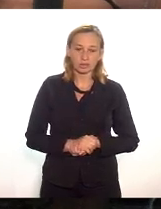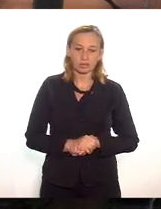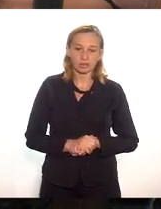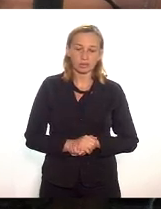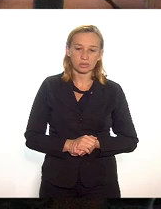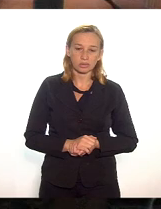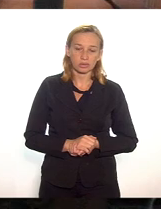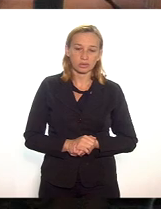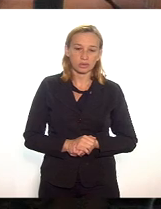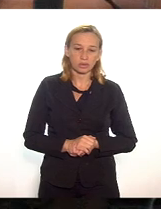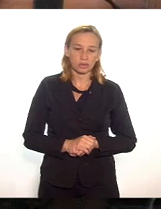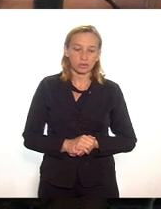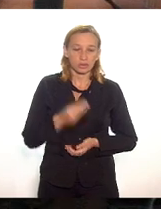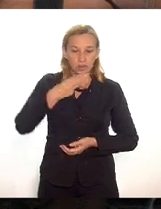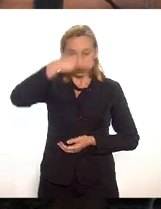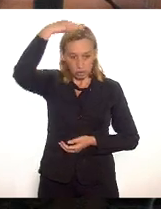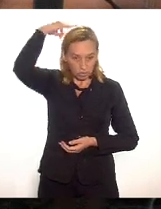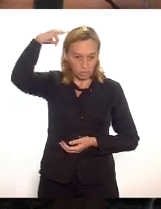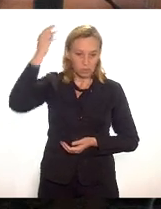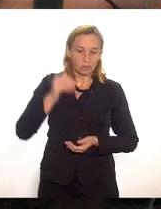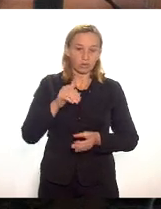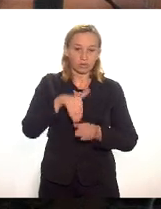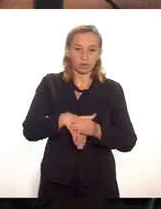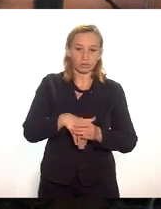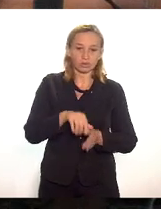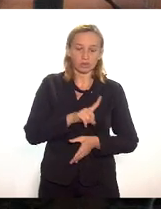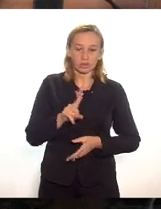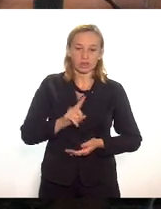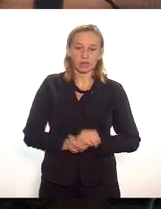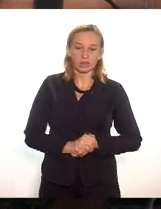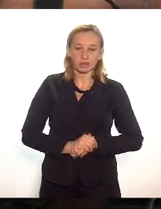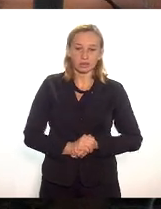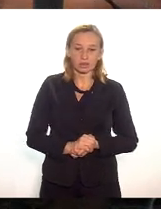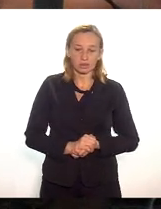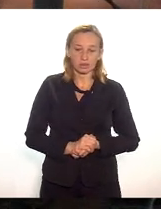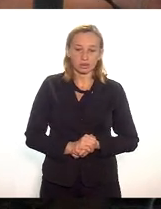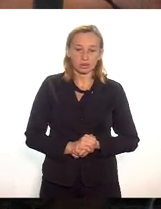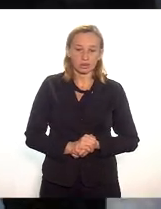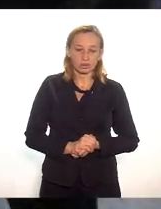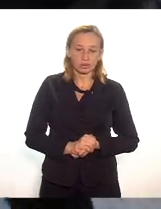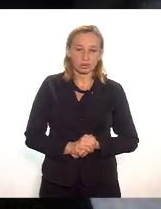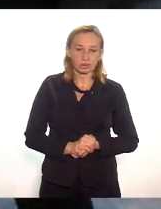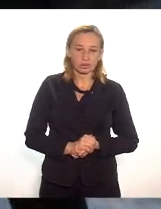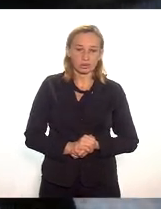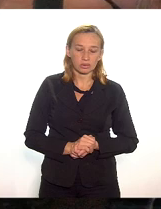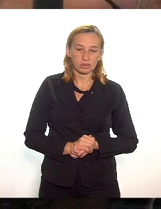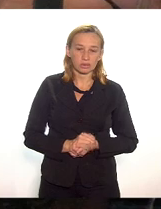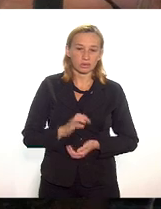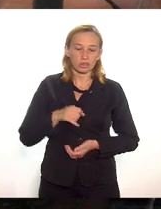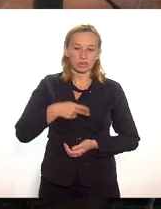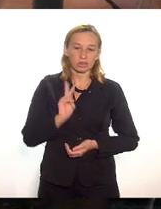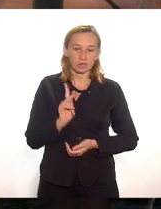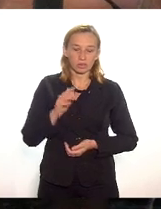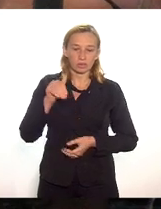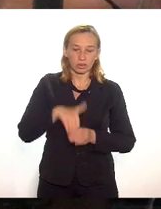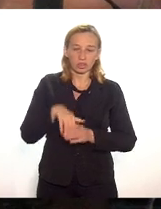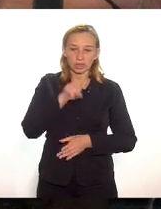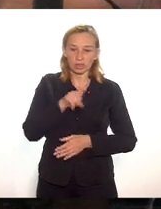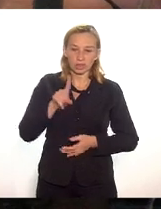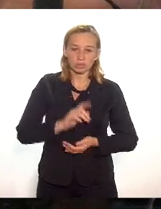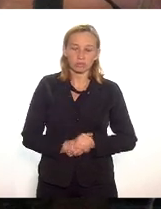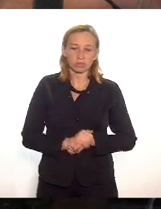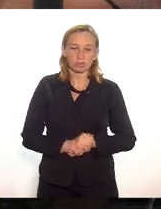Márcio Pacheco vota não, presidente. Márcio Pacheco votou não. Kinoplock vota não, presidente. Alexandre Kinoplock, não.